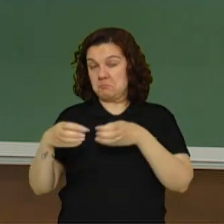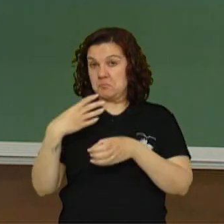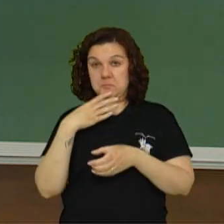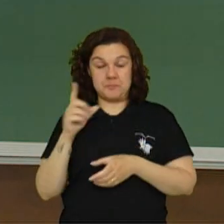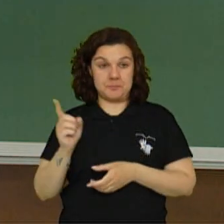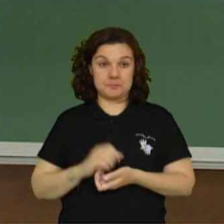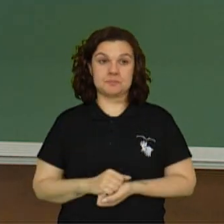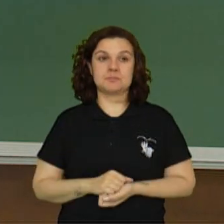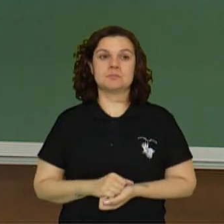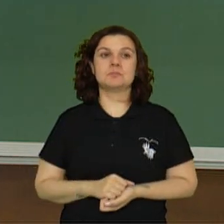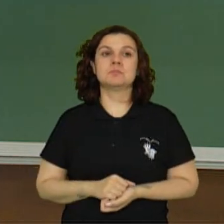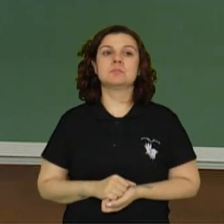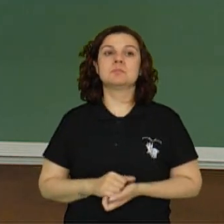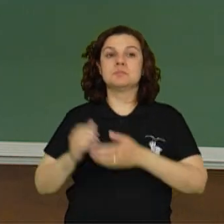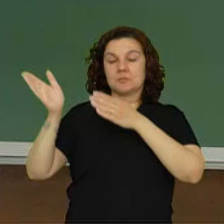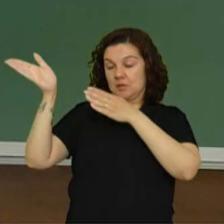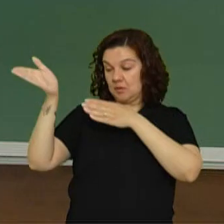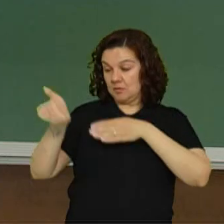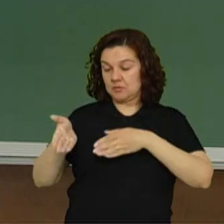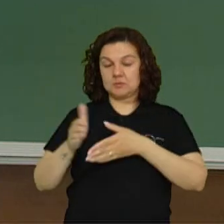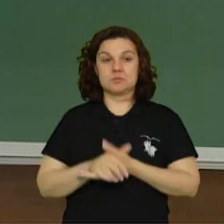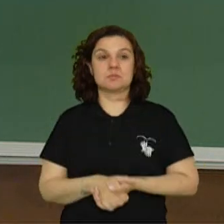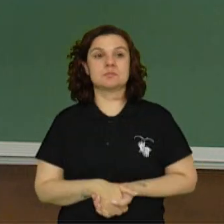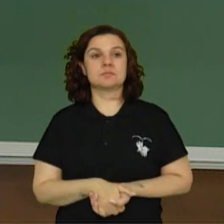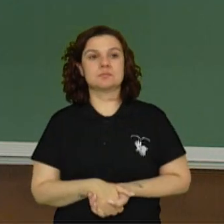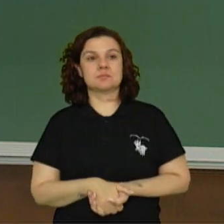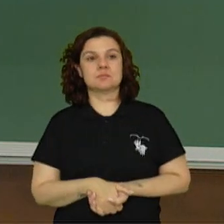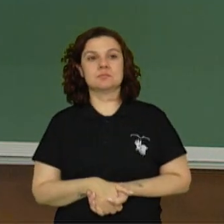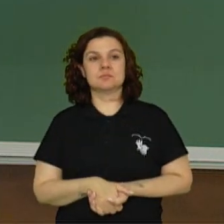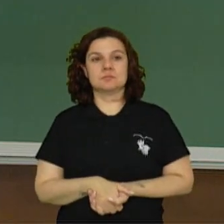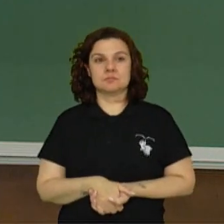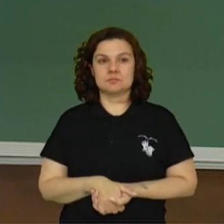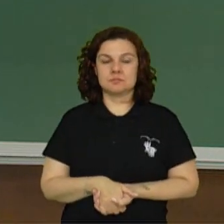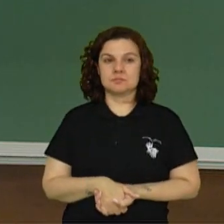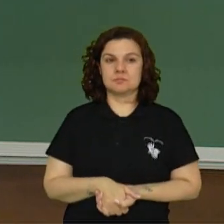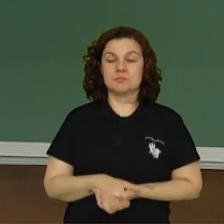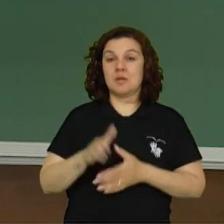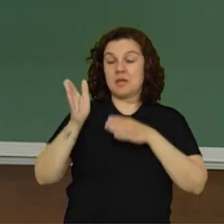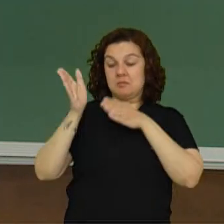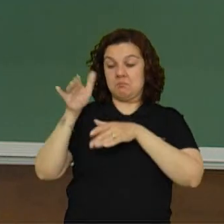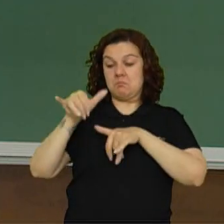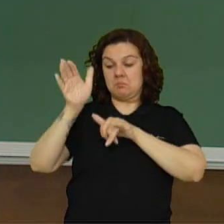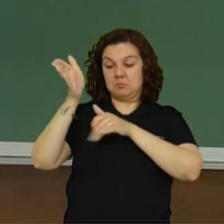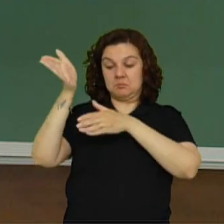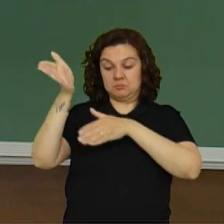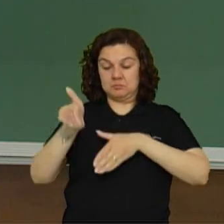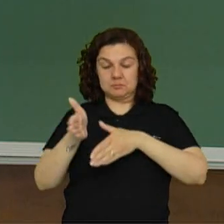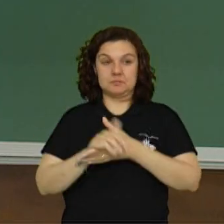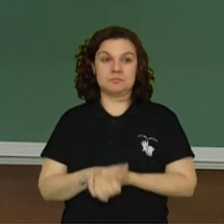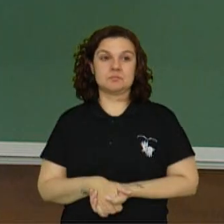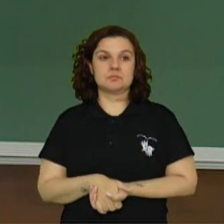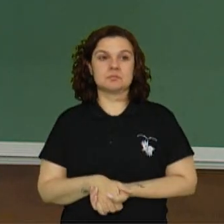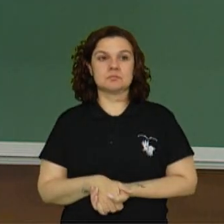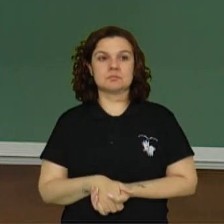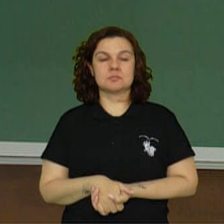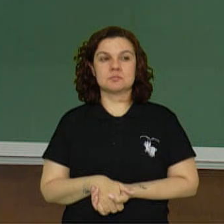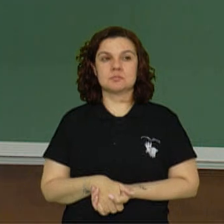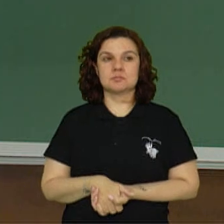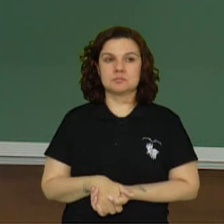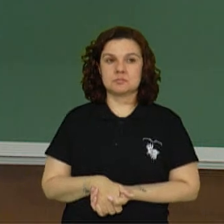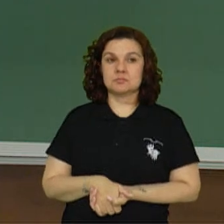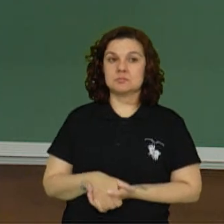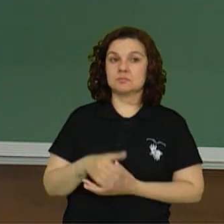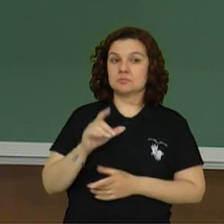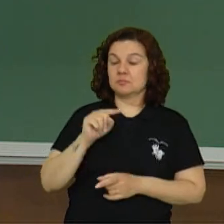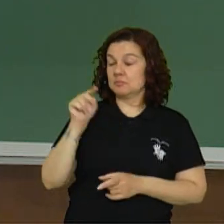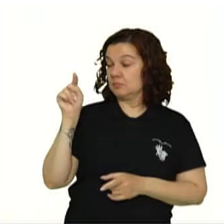conheço, simplificando todo mundo, o y de cima com o y de baixo, sobra para você que a menor